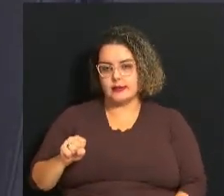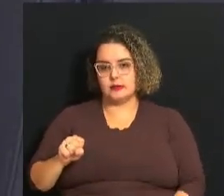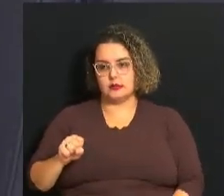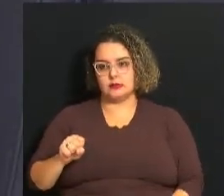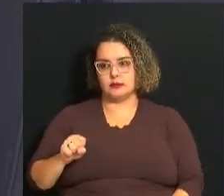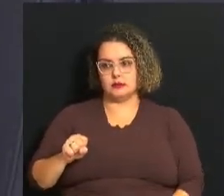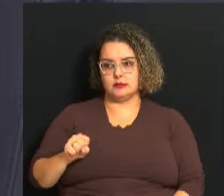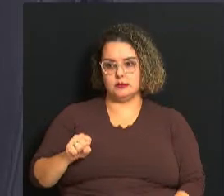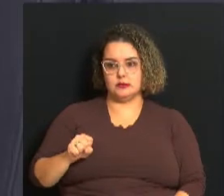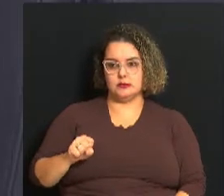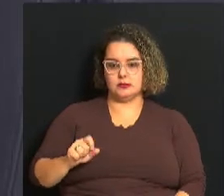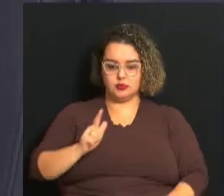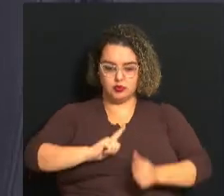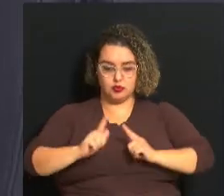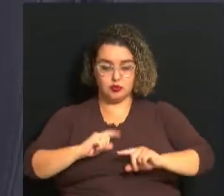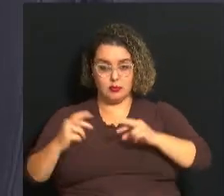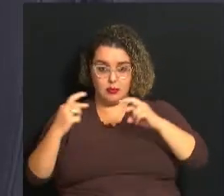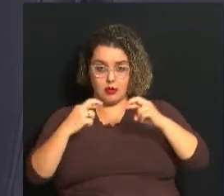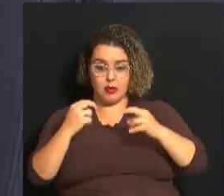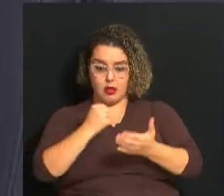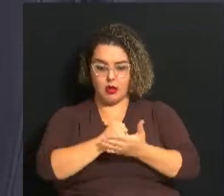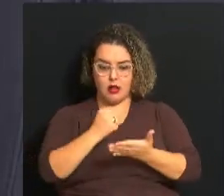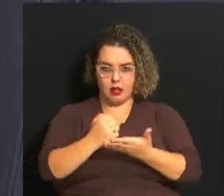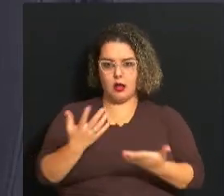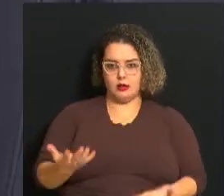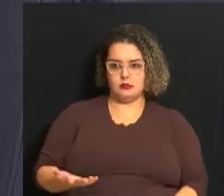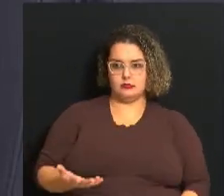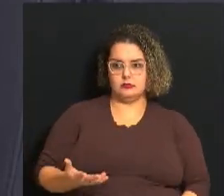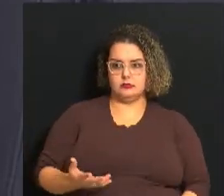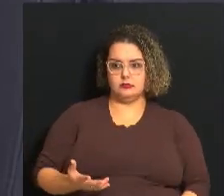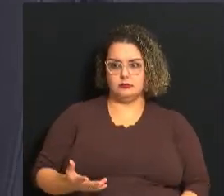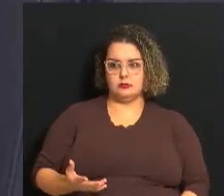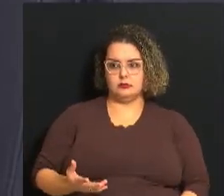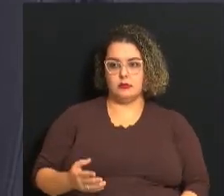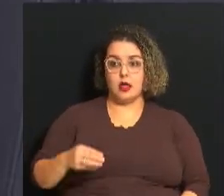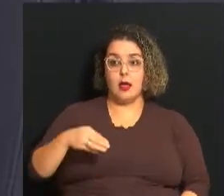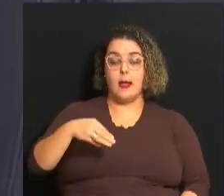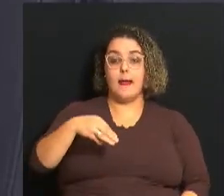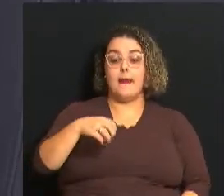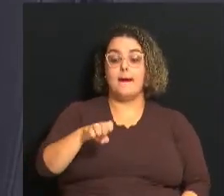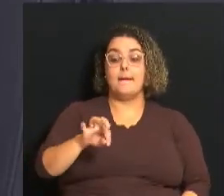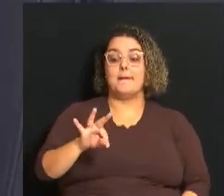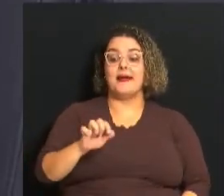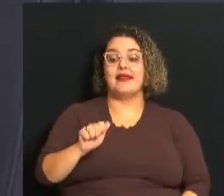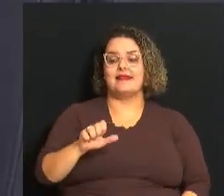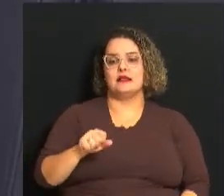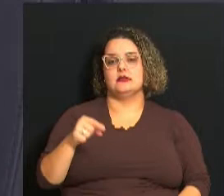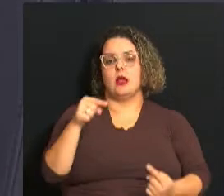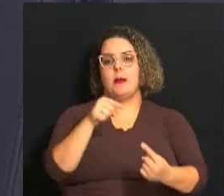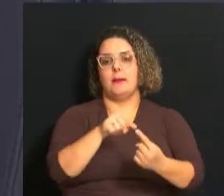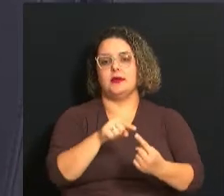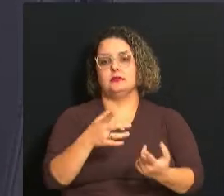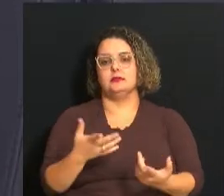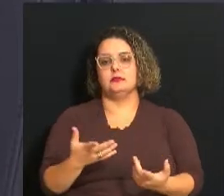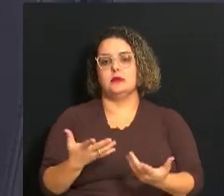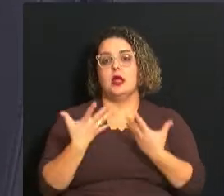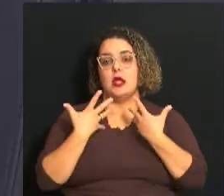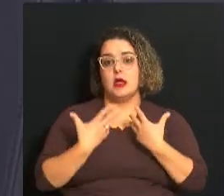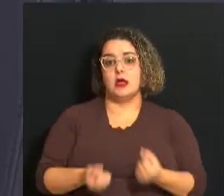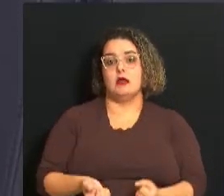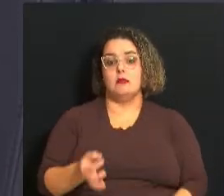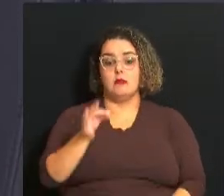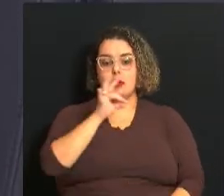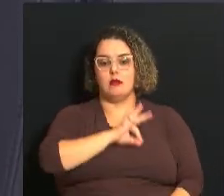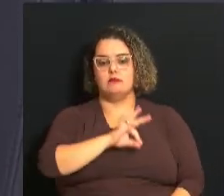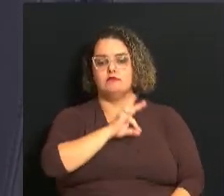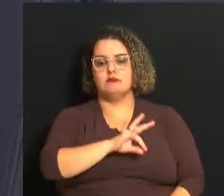Esse contrato de gestão O que que a gente tem lá metas Tá certo eles ganham a partir de atendimentos que fazem tá